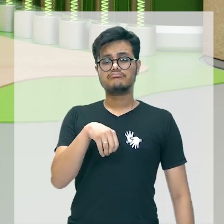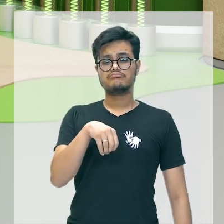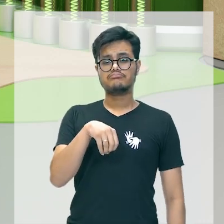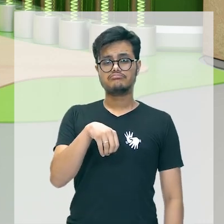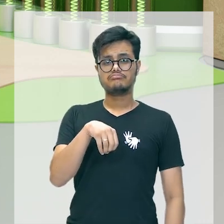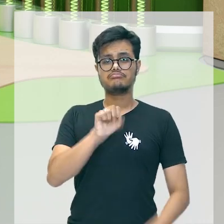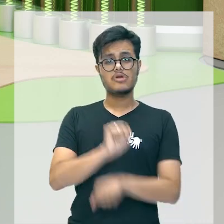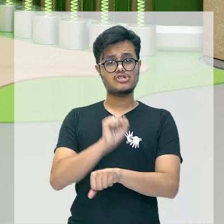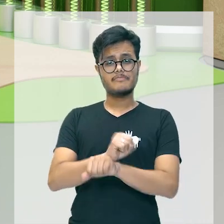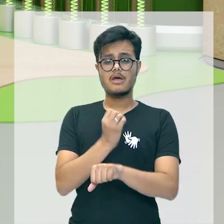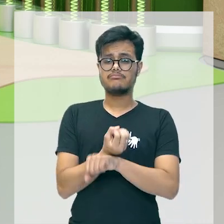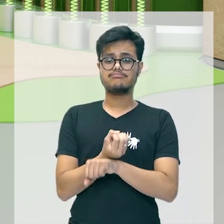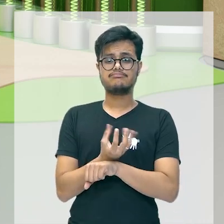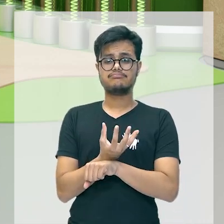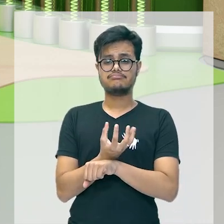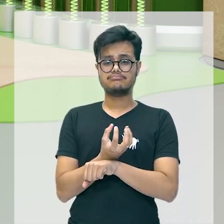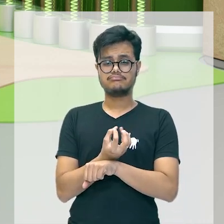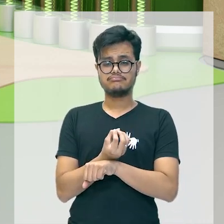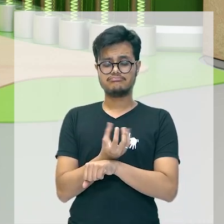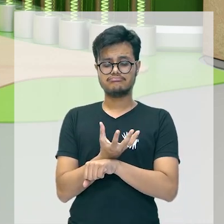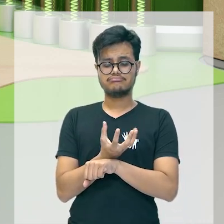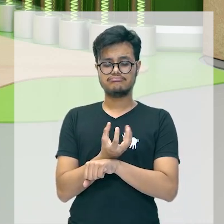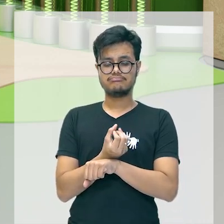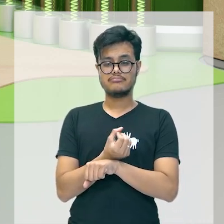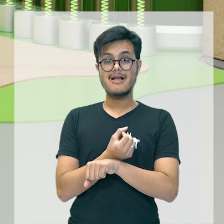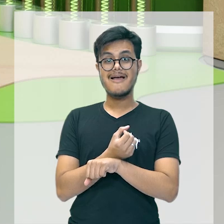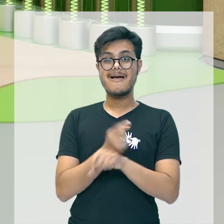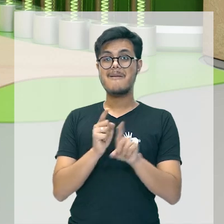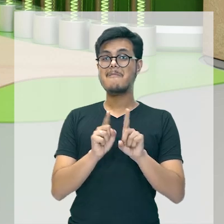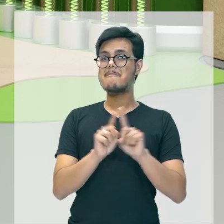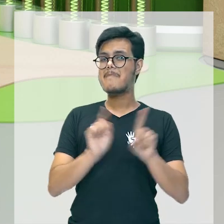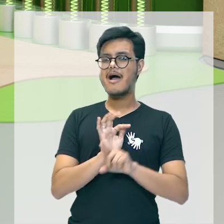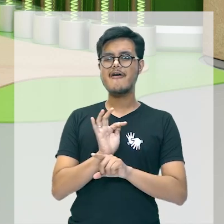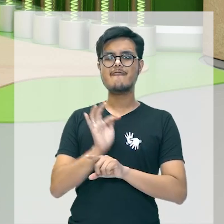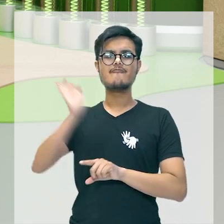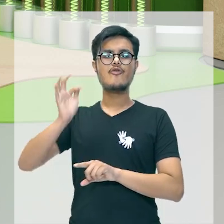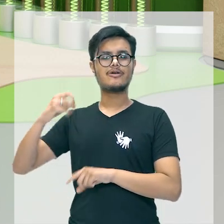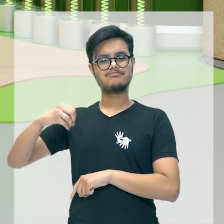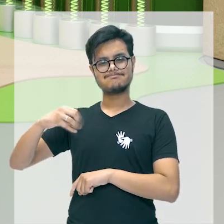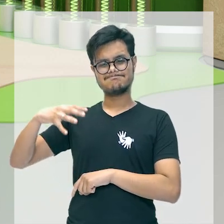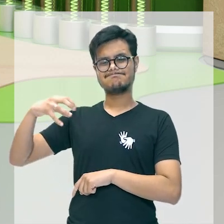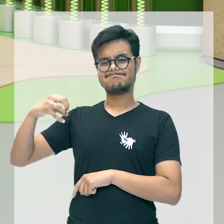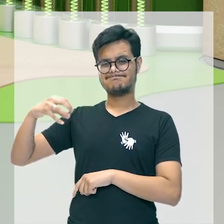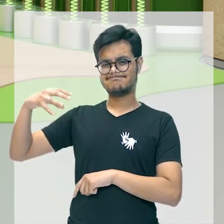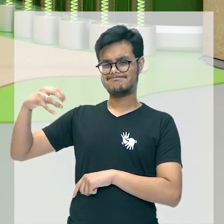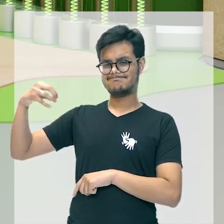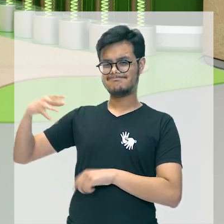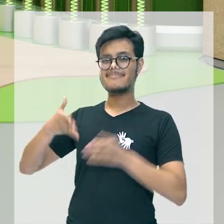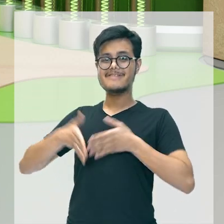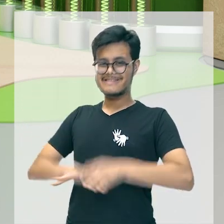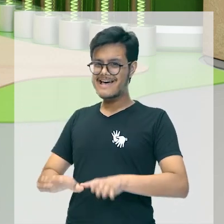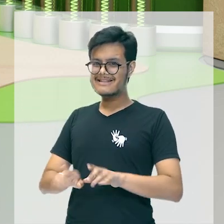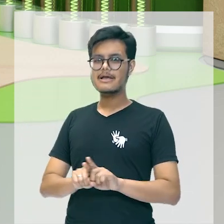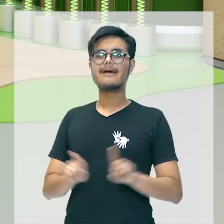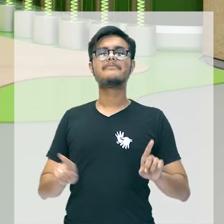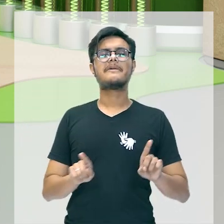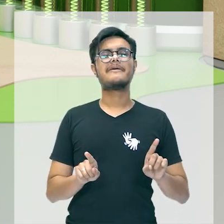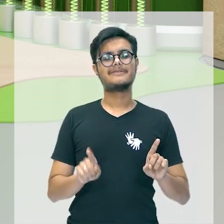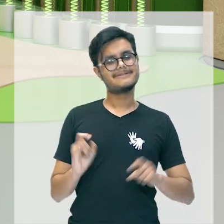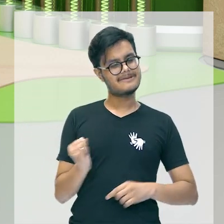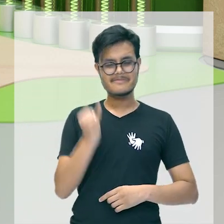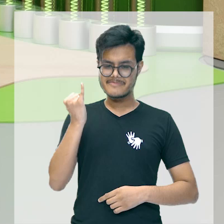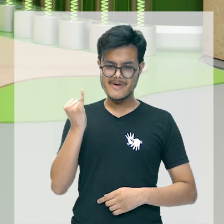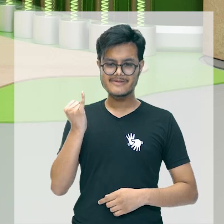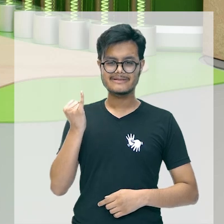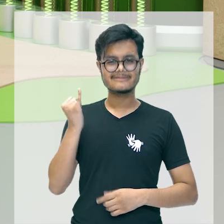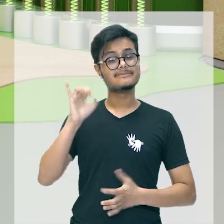no mesmo lugar. Mas a outra geração, ela vai dar origem ali a uma medusa. Então, você vê que essa estrutura, ela se destaca,